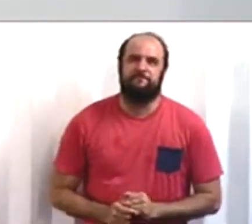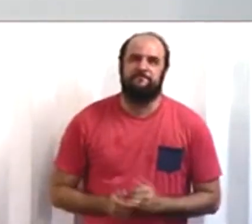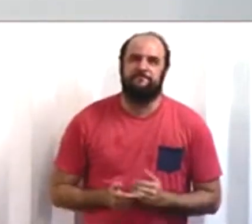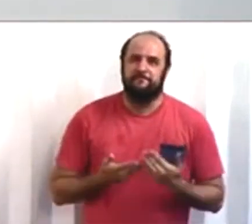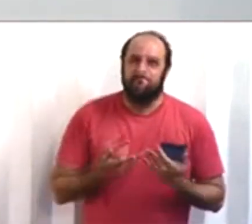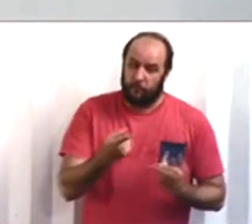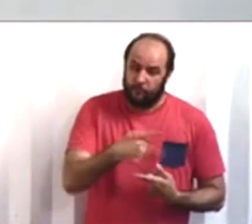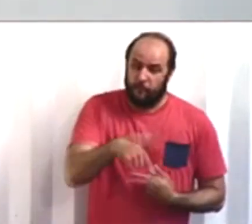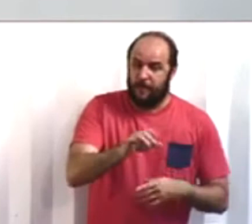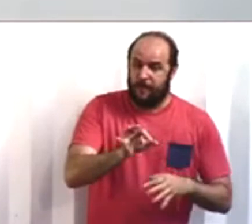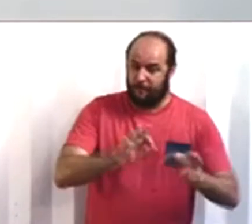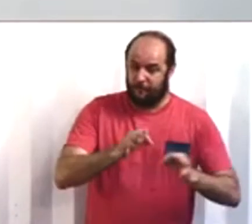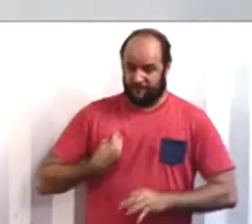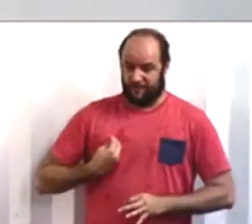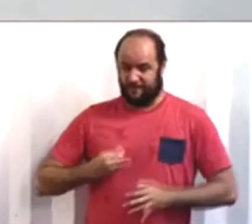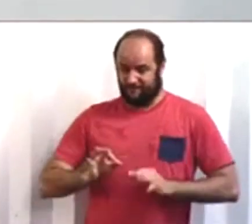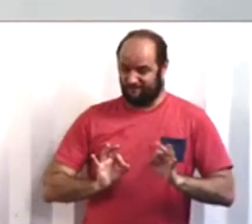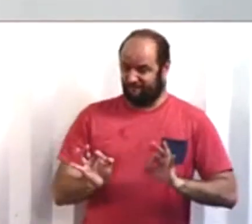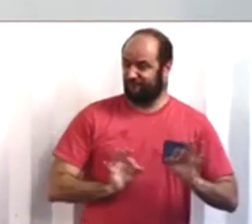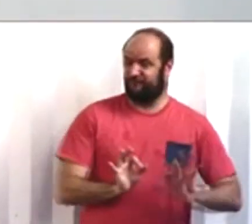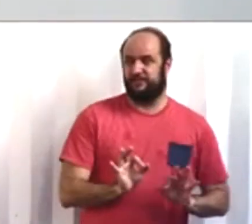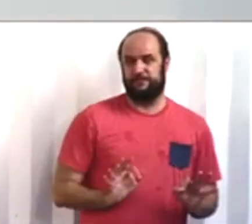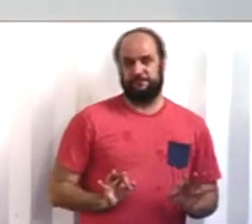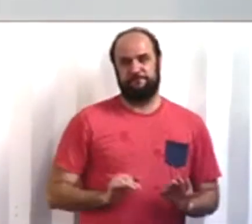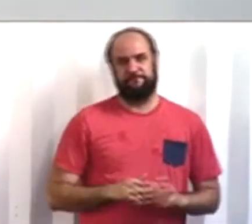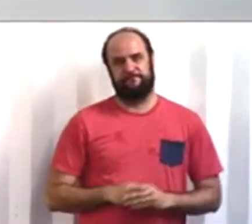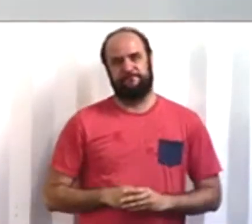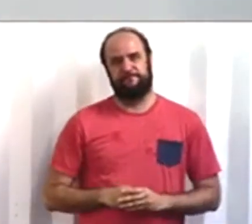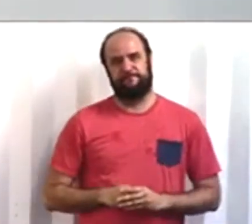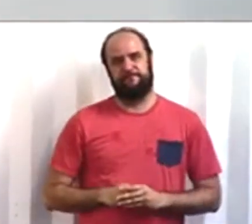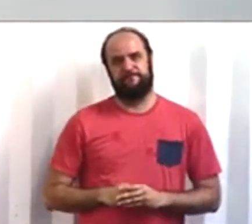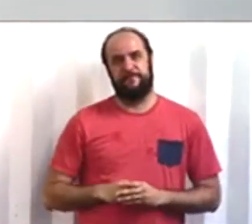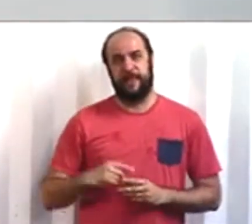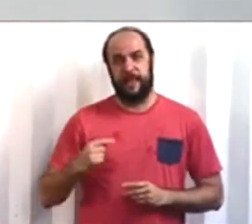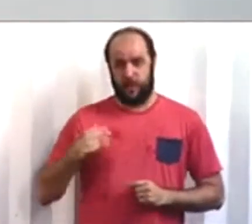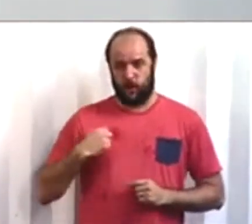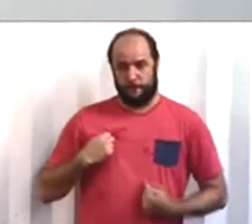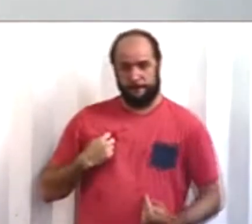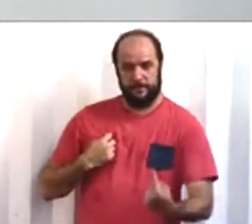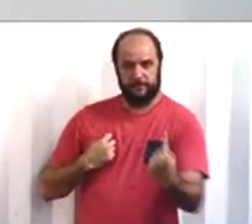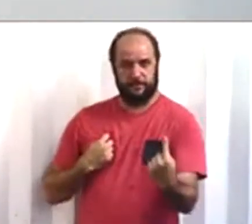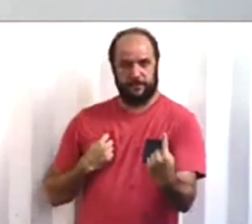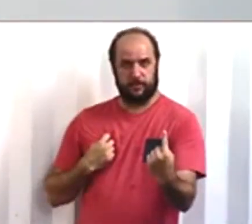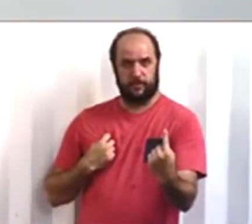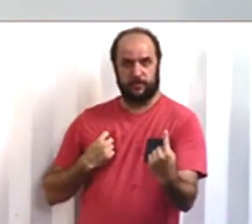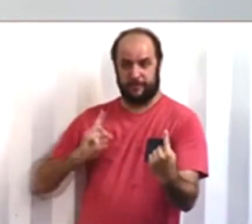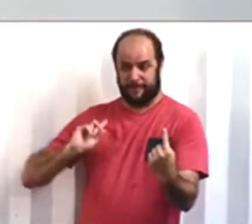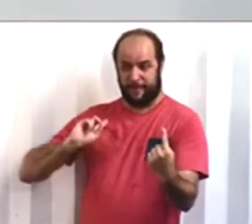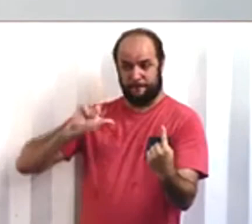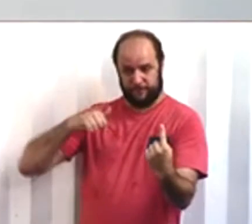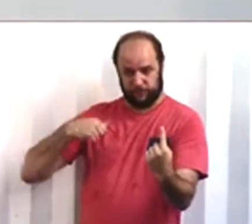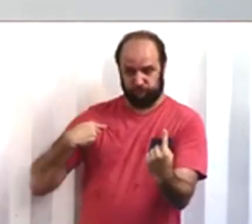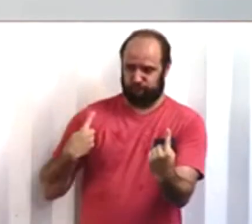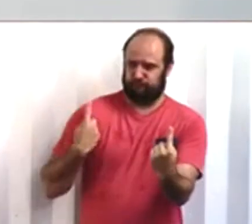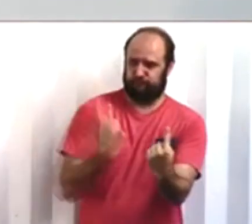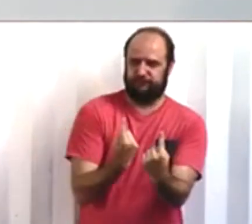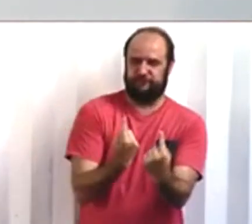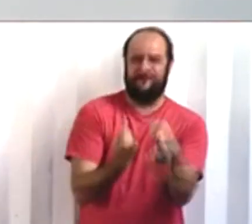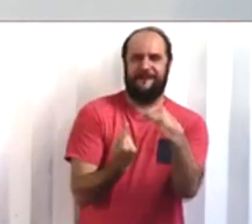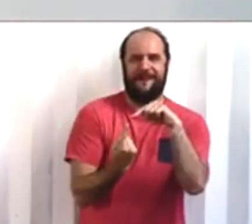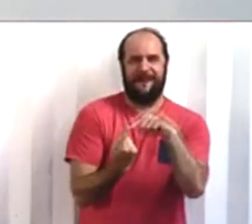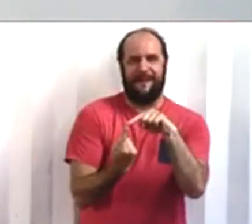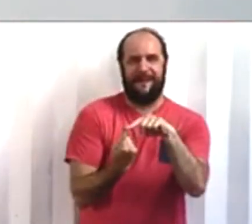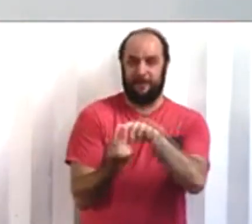Arrumem as suas vidas. Após mim, vem alguém que não batiza com água, batiza com o Espírito